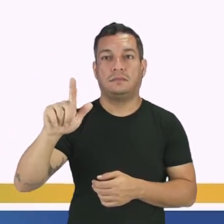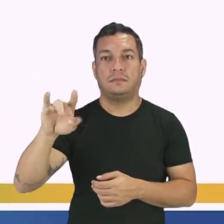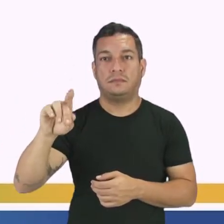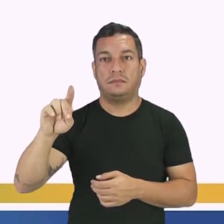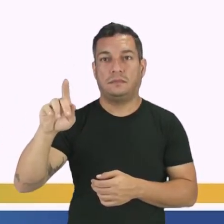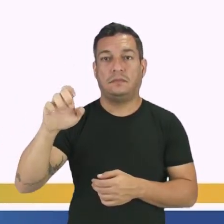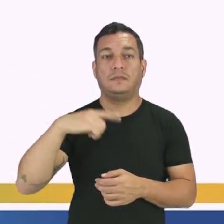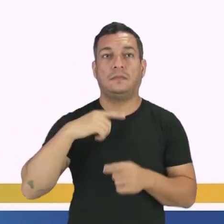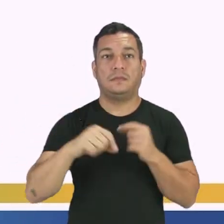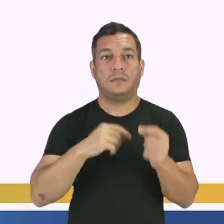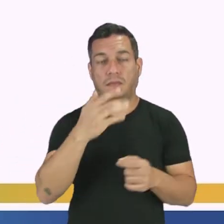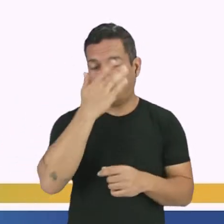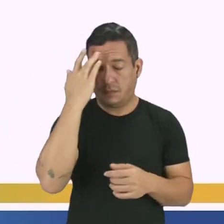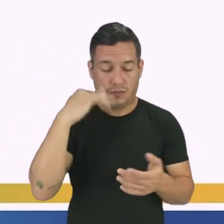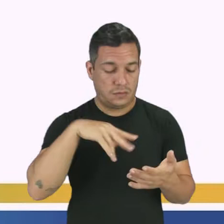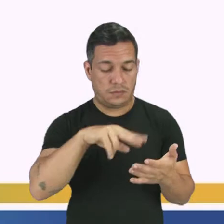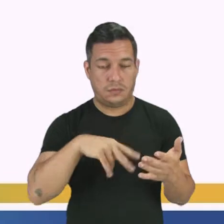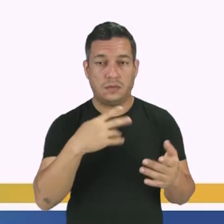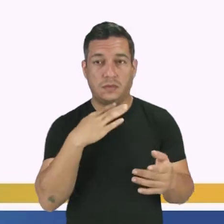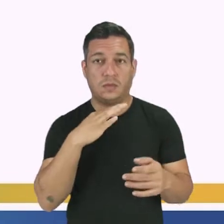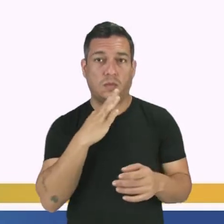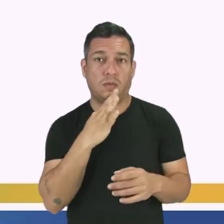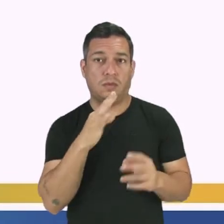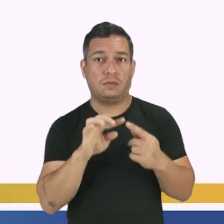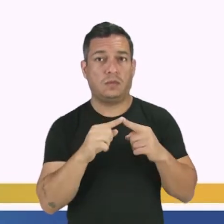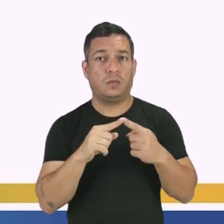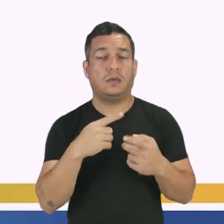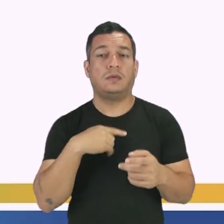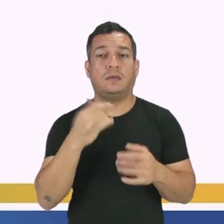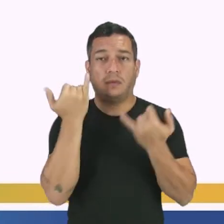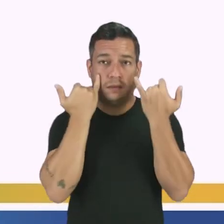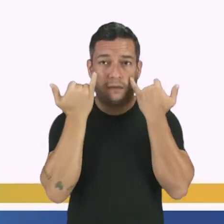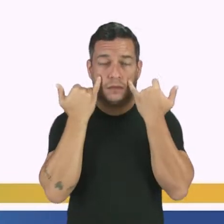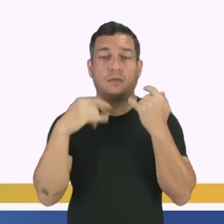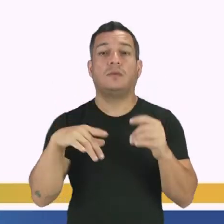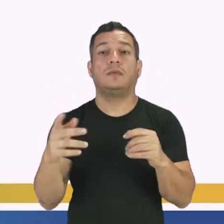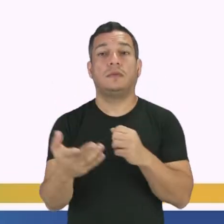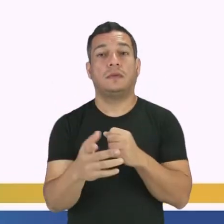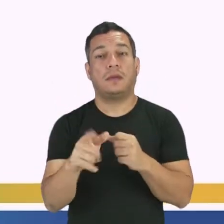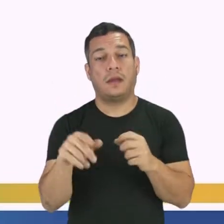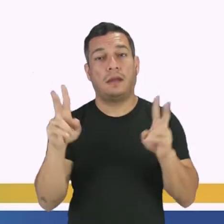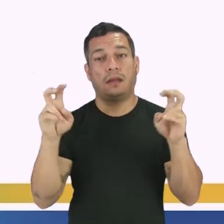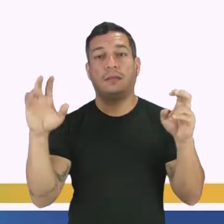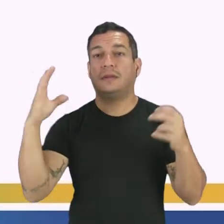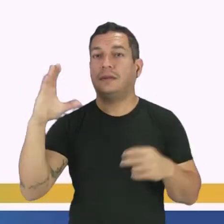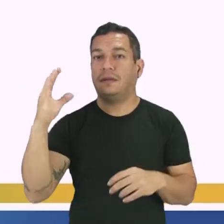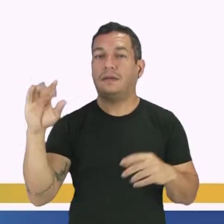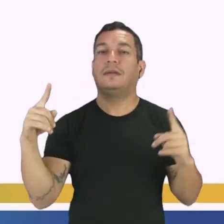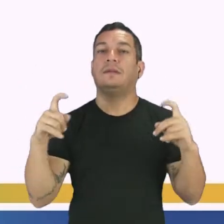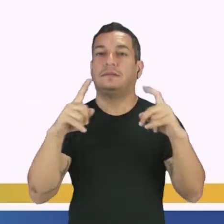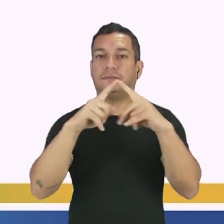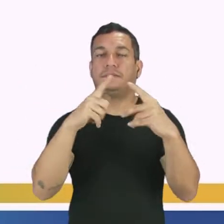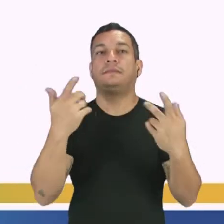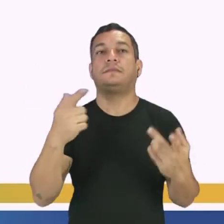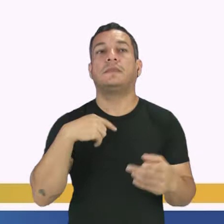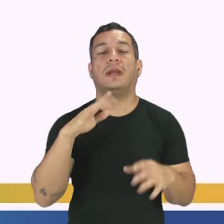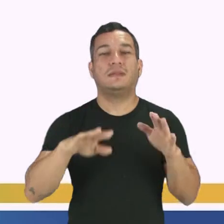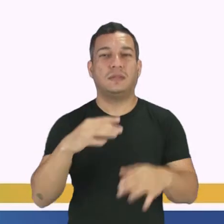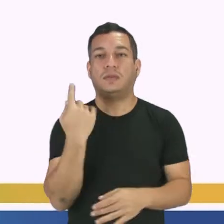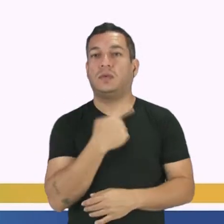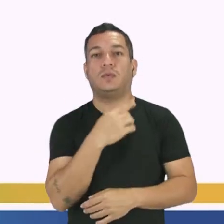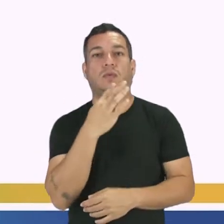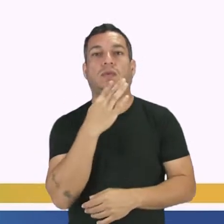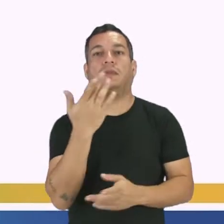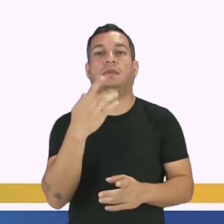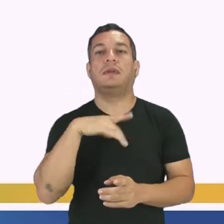discurso hermético da ciência. Ou seja, quando nós não conhecemos alguma coisa, nós dizemos que nós